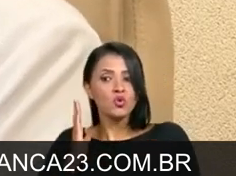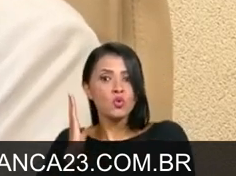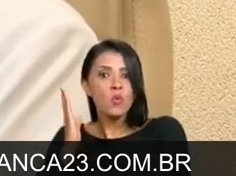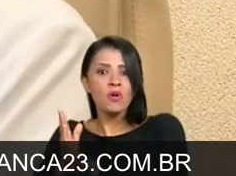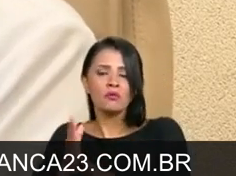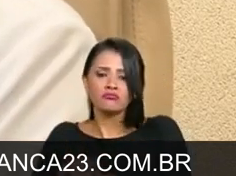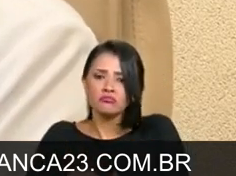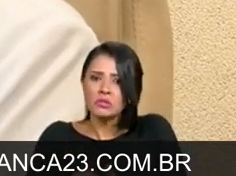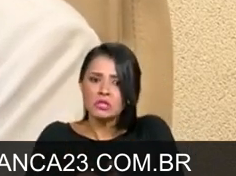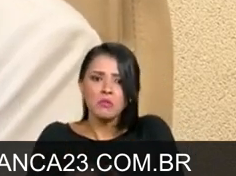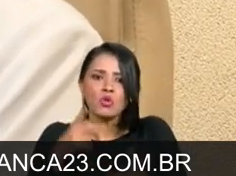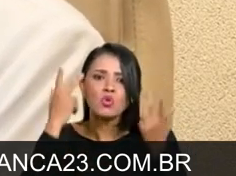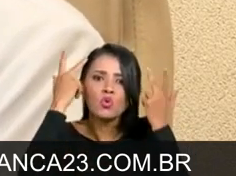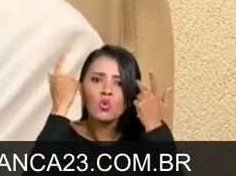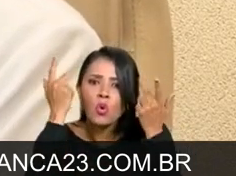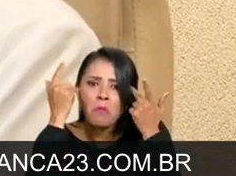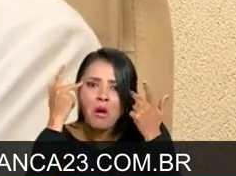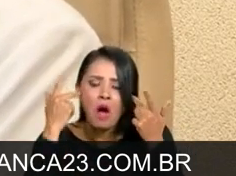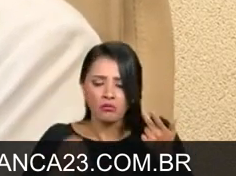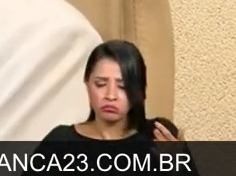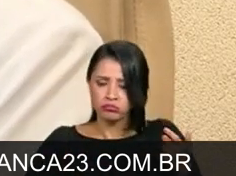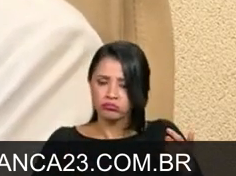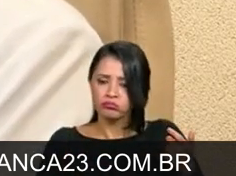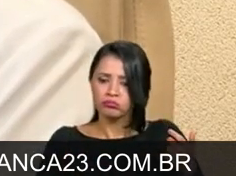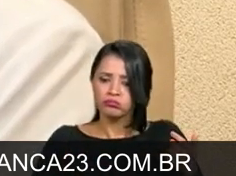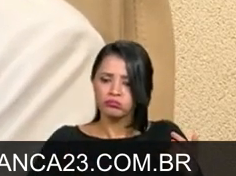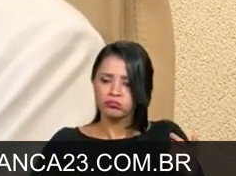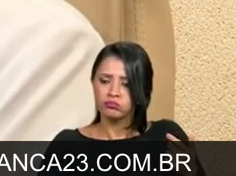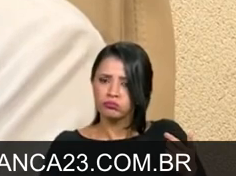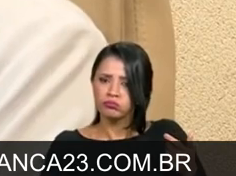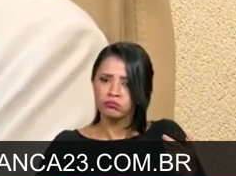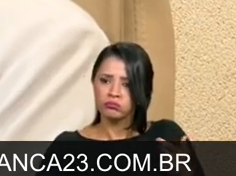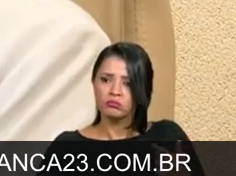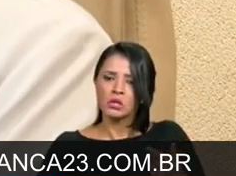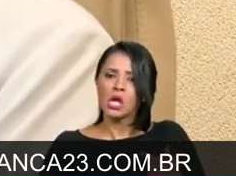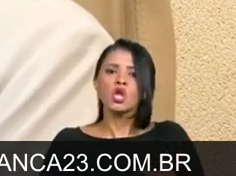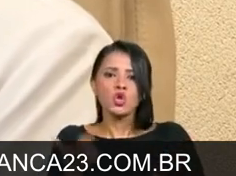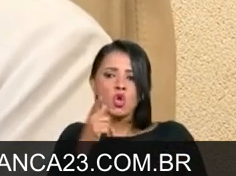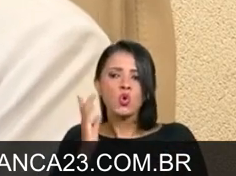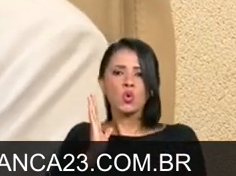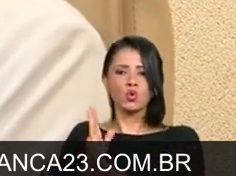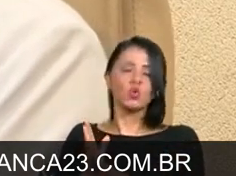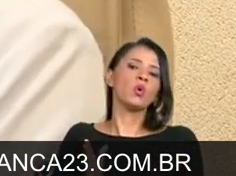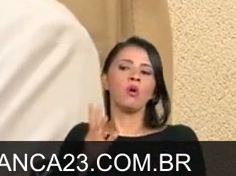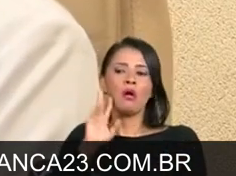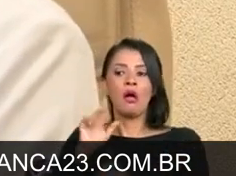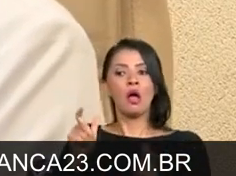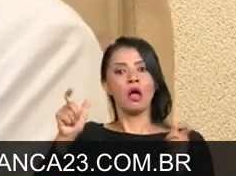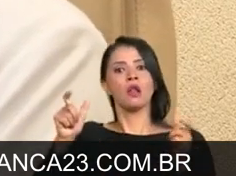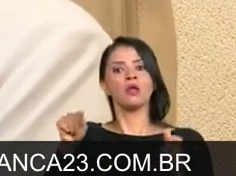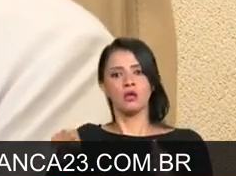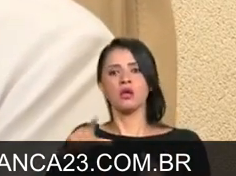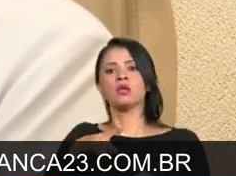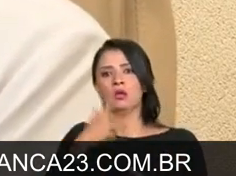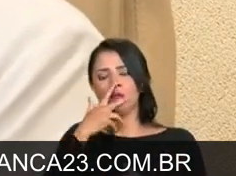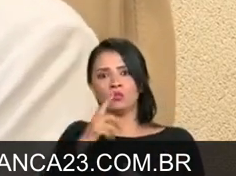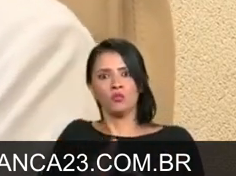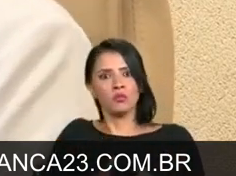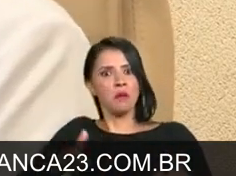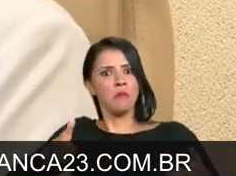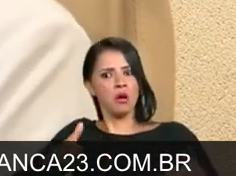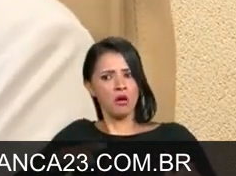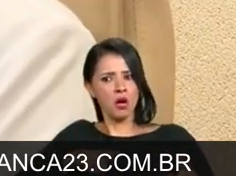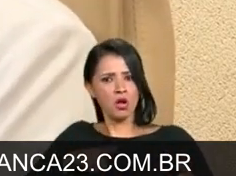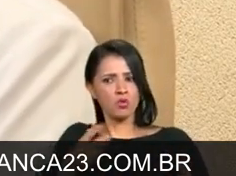num exame de rotina, né? Uma ultrassonografia, né, transvaginal, e aí levantou o sinal de alerta que, pelo tamanho dele,